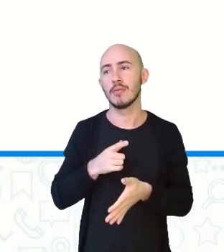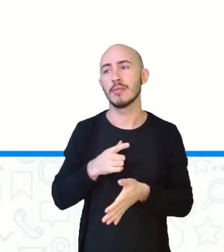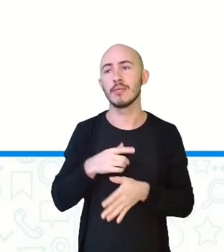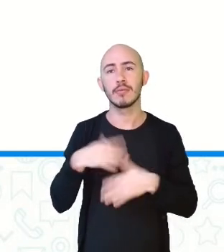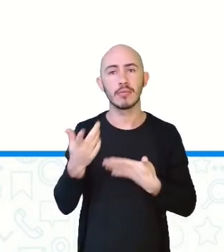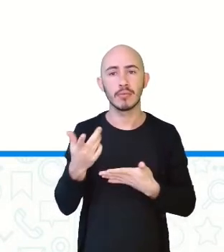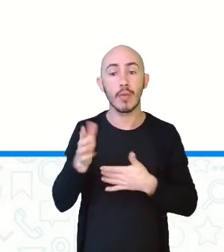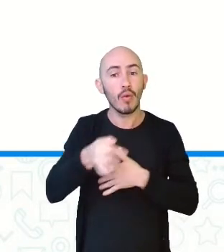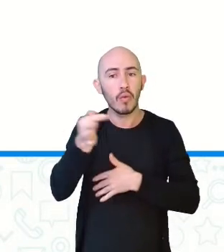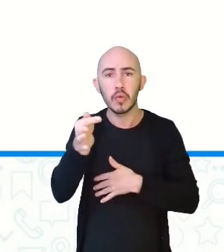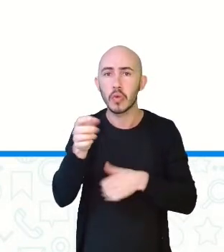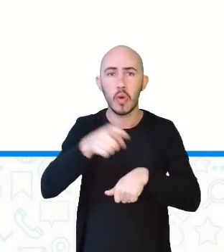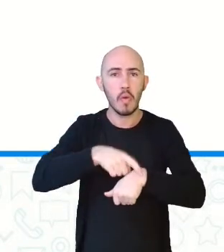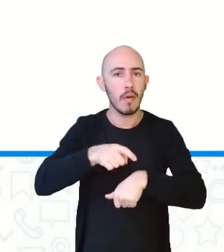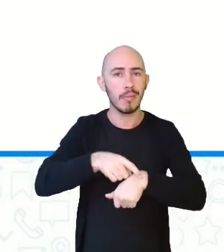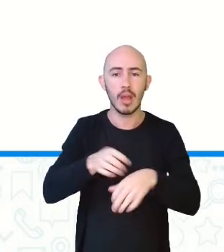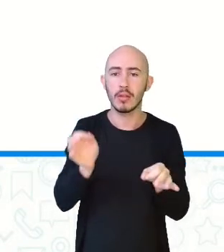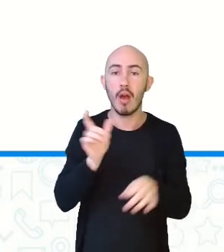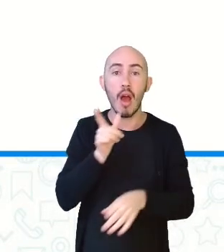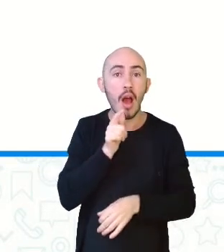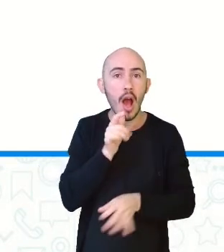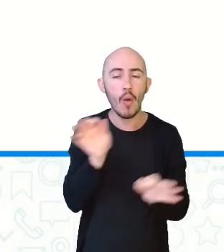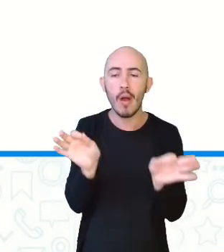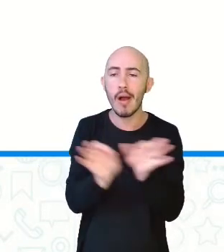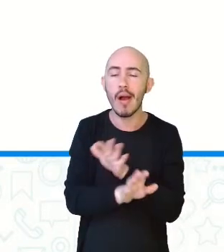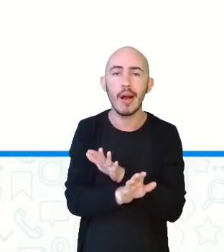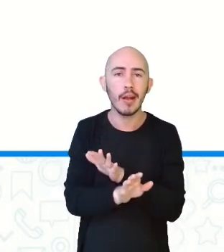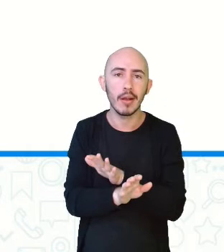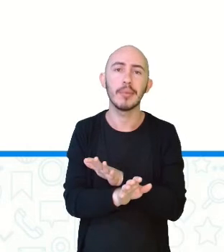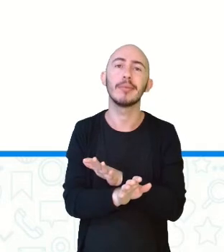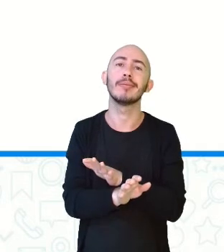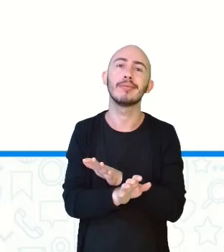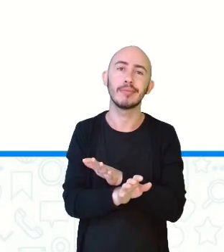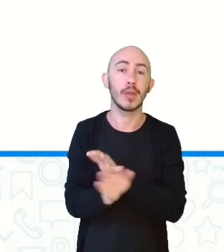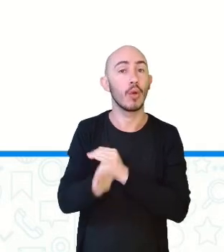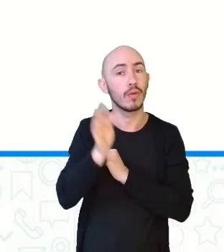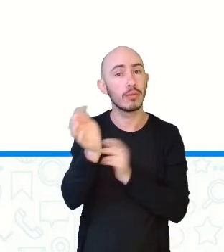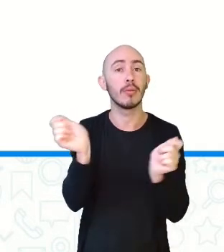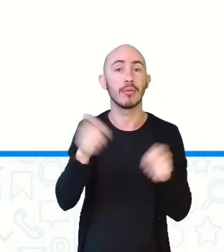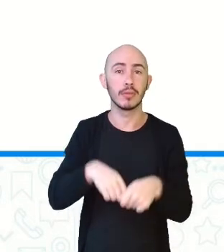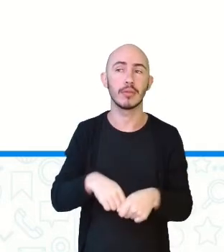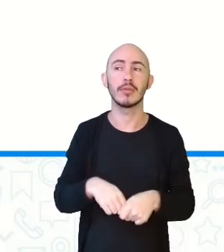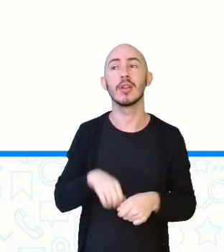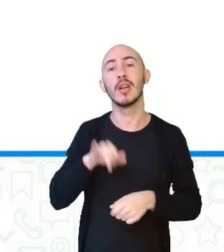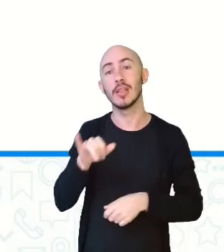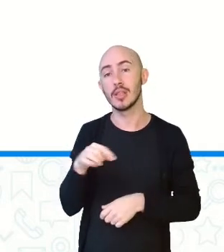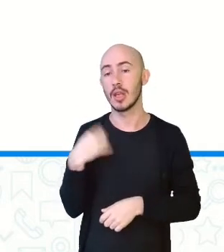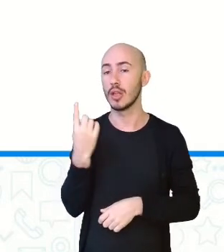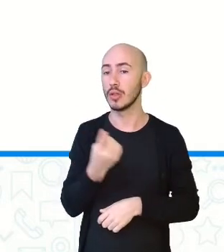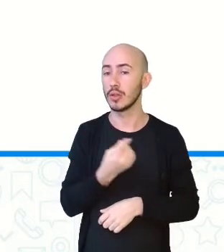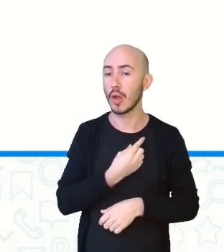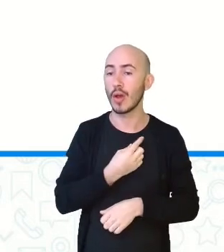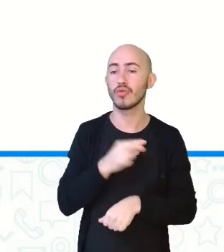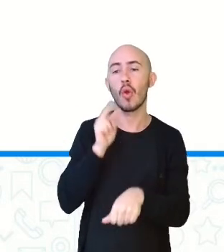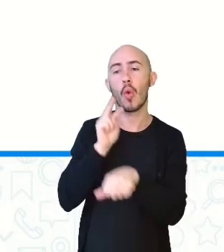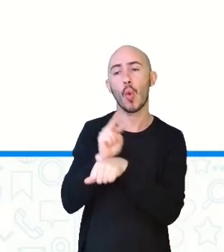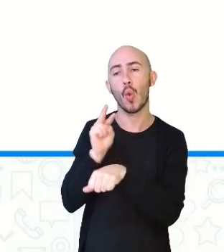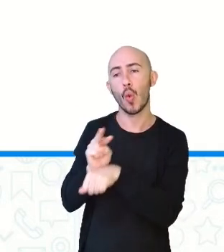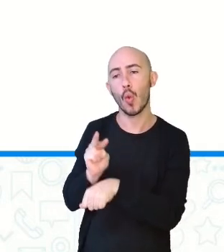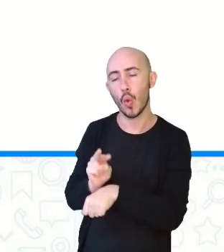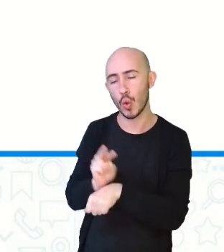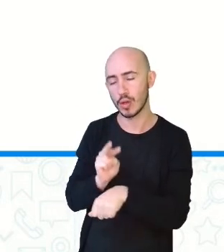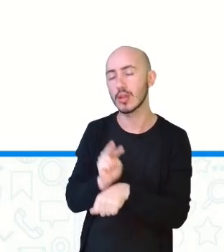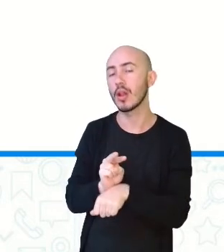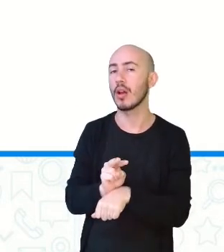chegar um momento que não vai ter mais. Não é uma coisa inesgotável, a não ser se nós preservarmos, se